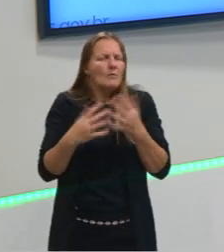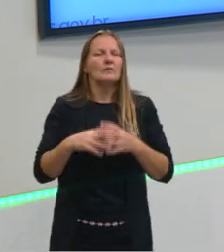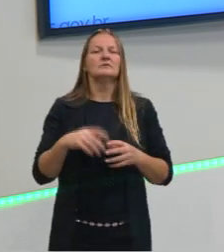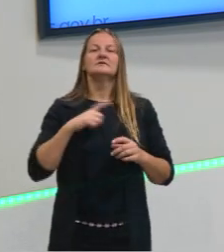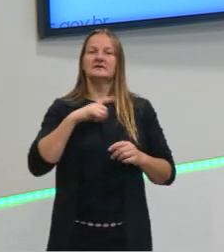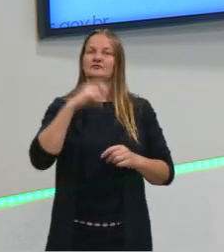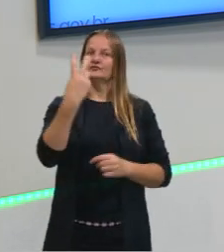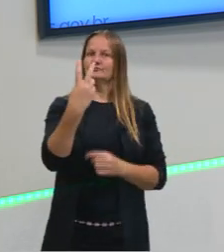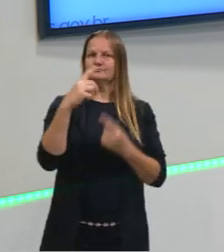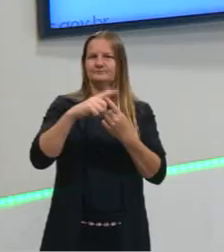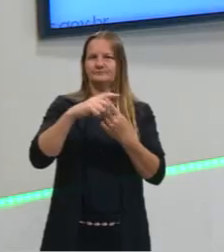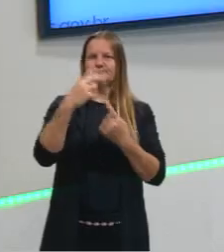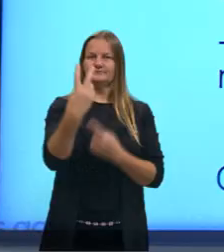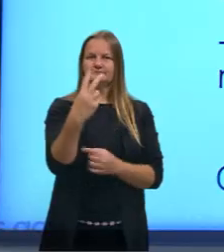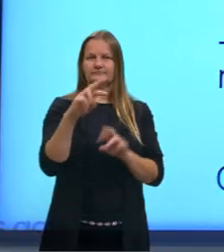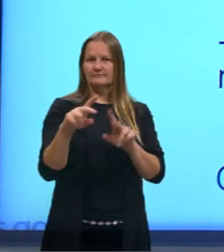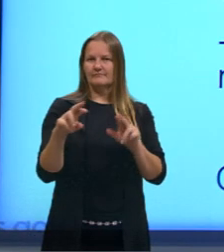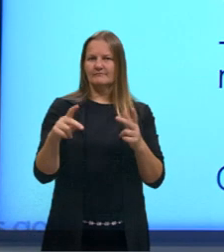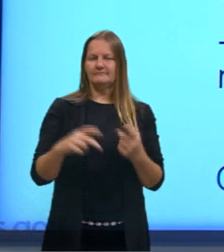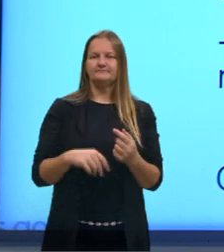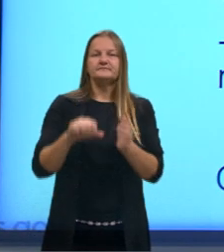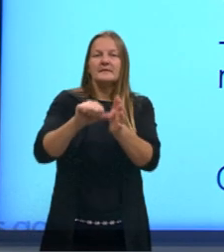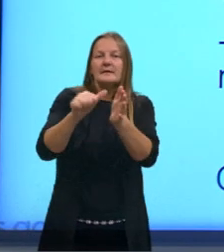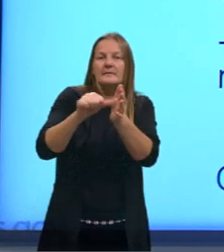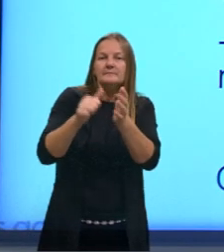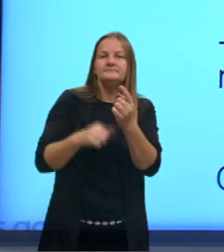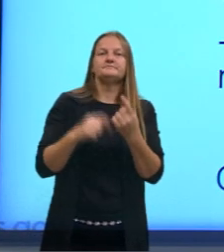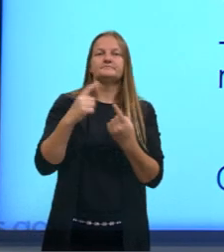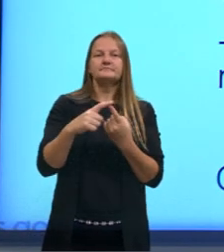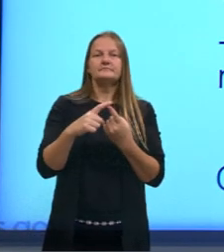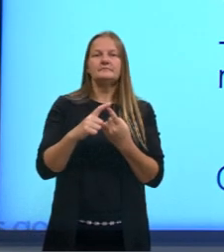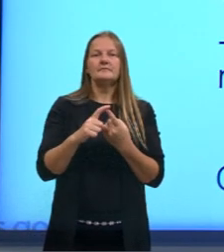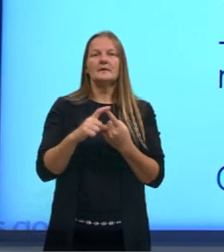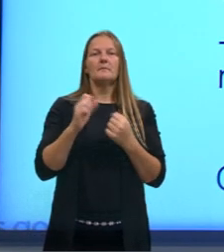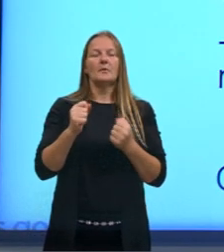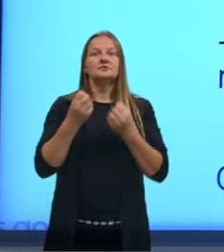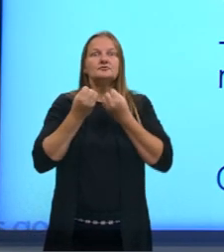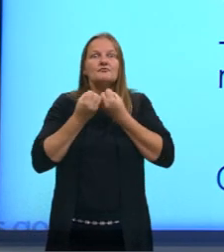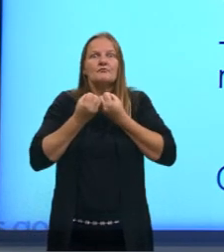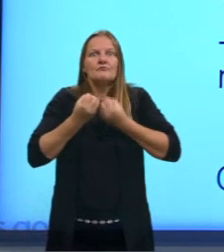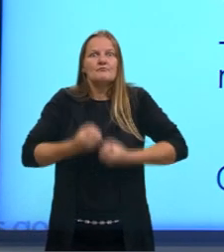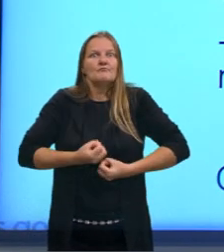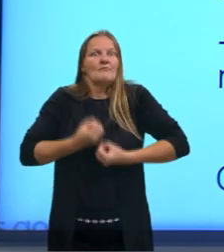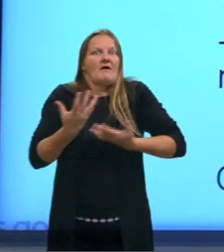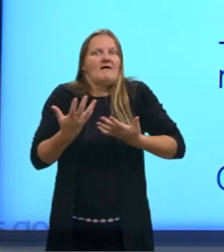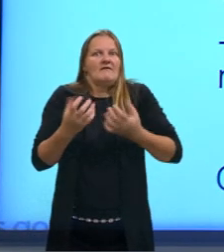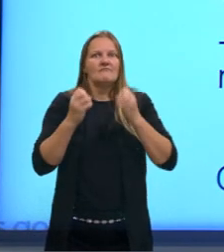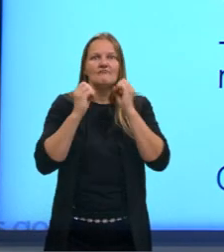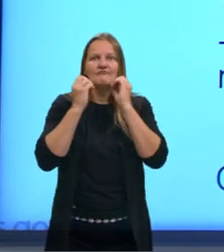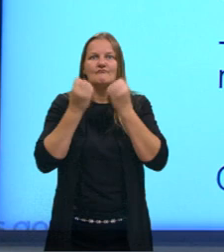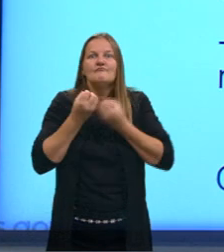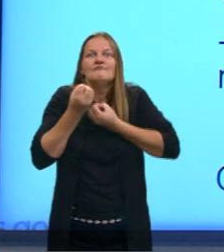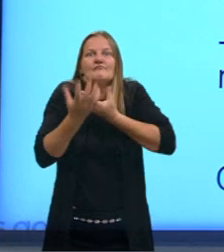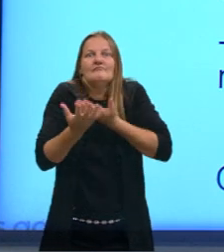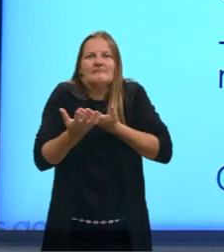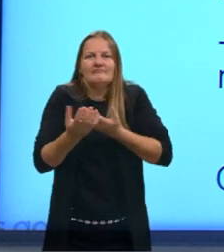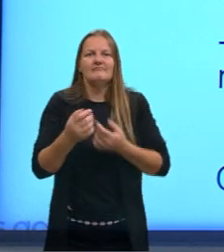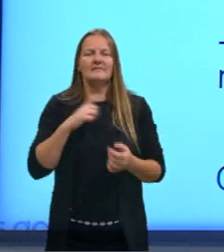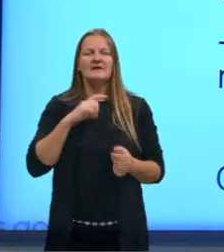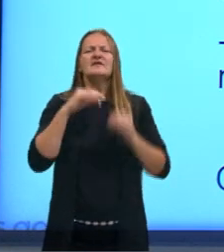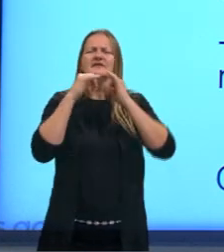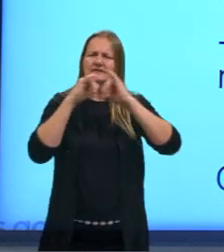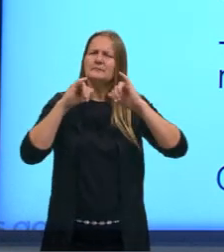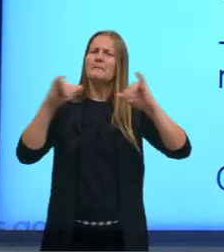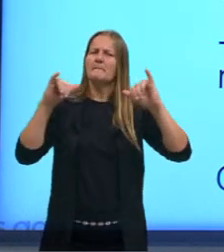diferentes primeira ele pode ser um recurso expressivo principalmente no caso da